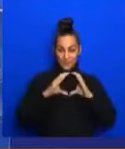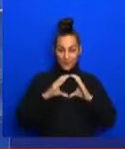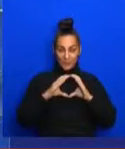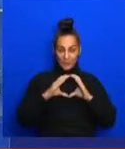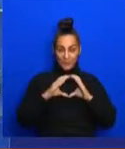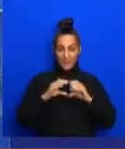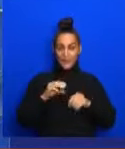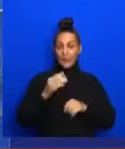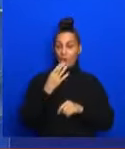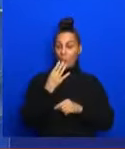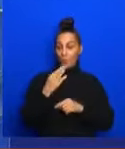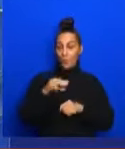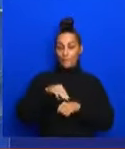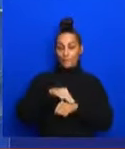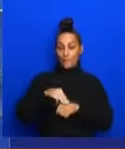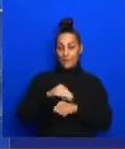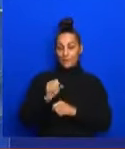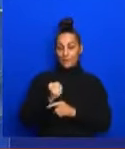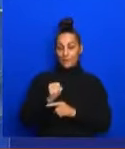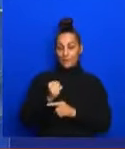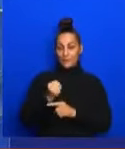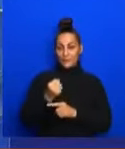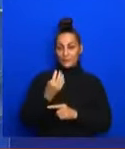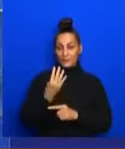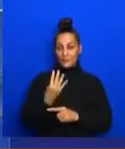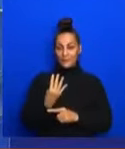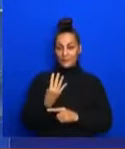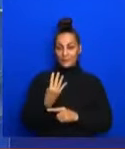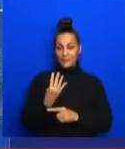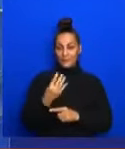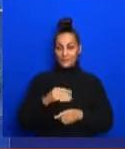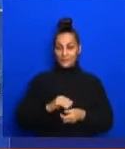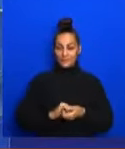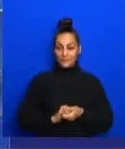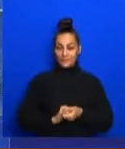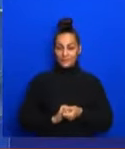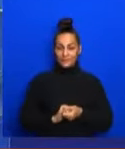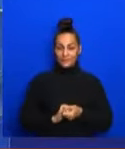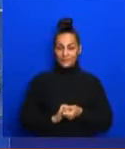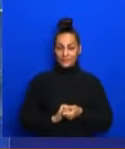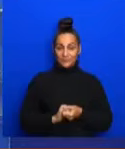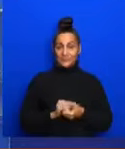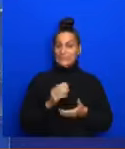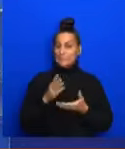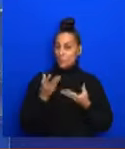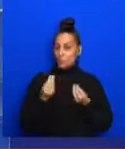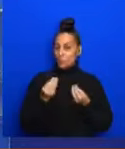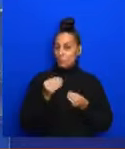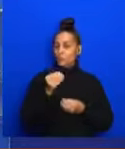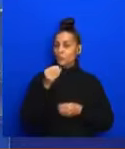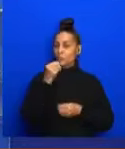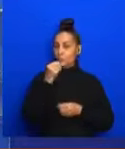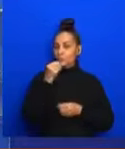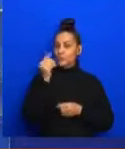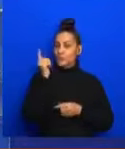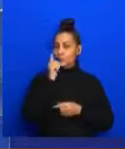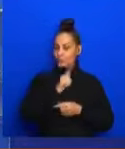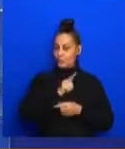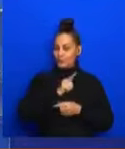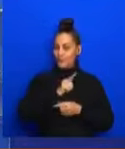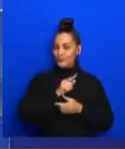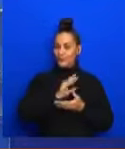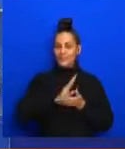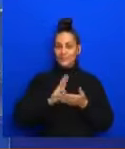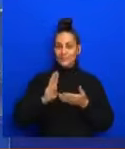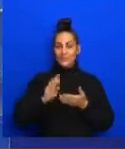Bola marrom 84. Marrom número 84. São muitas chances de ganhar na Lotomania. Boa